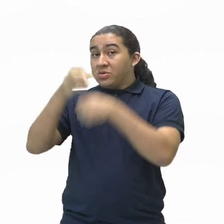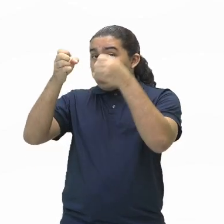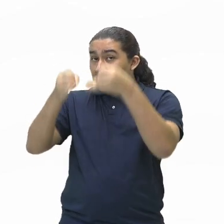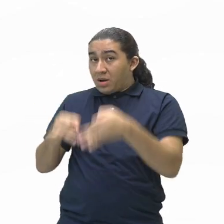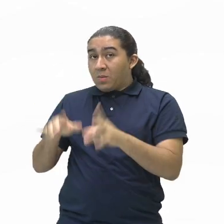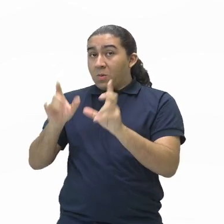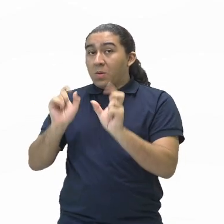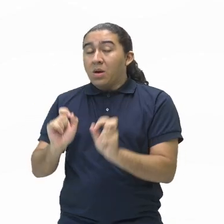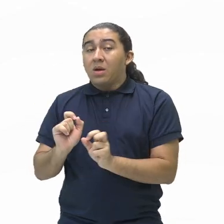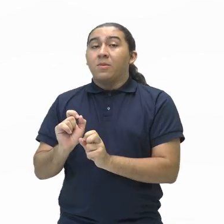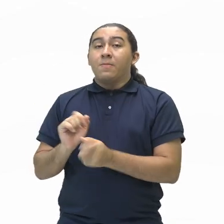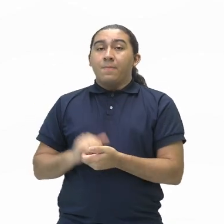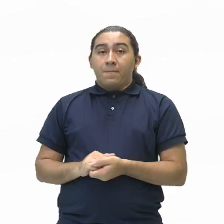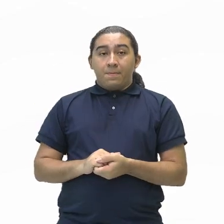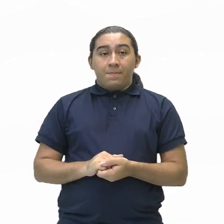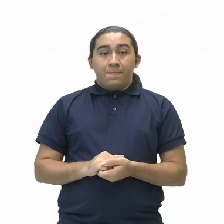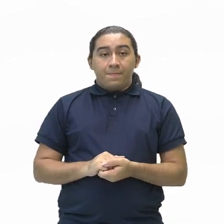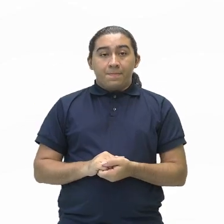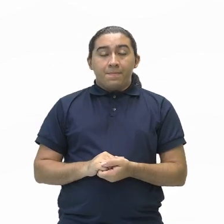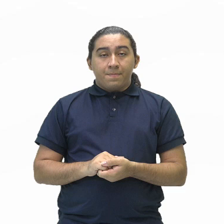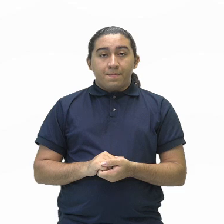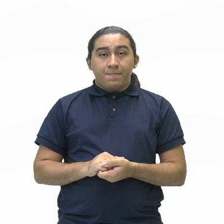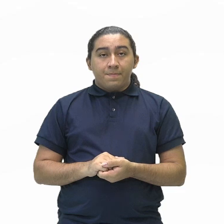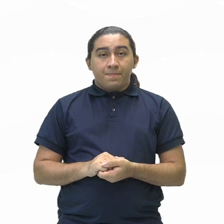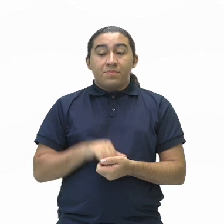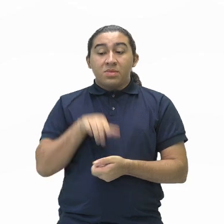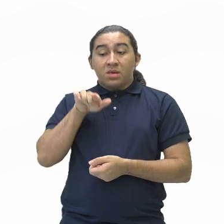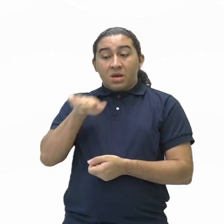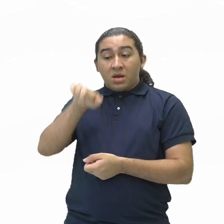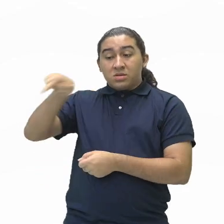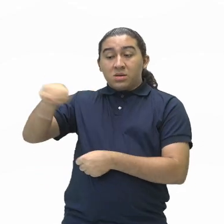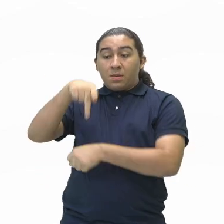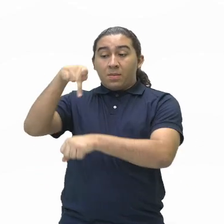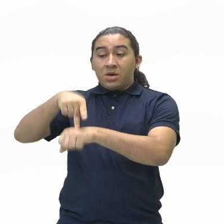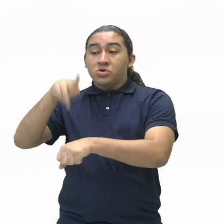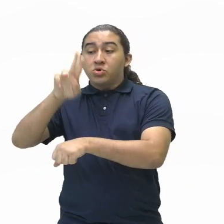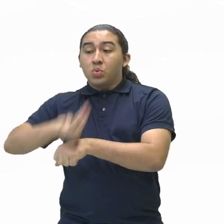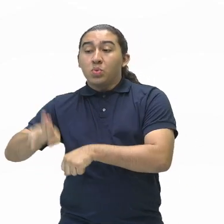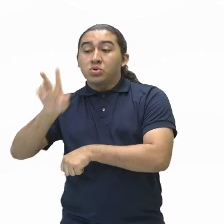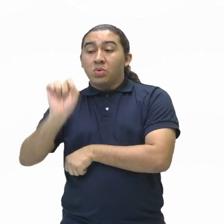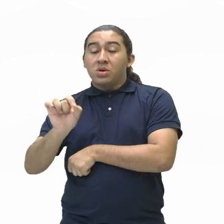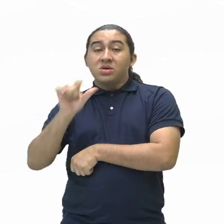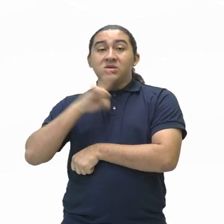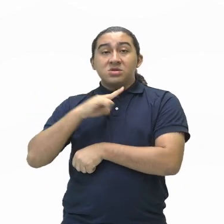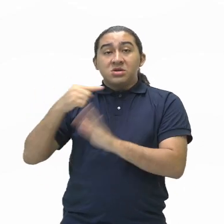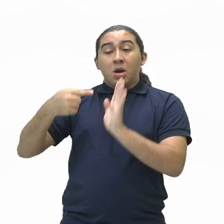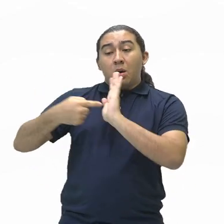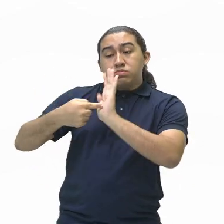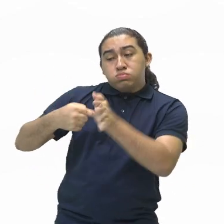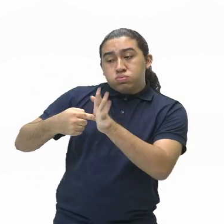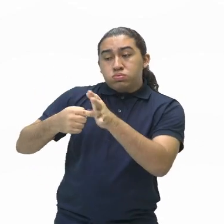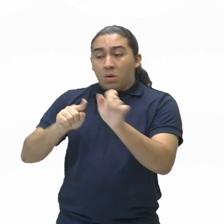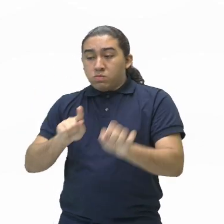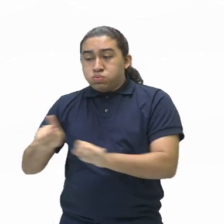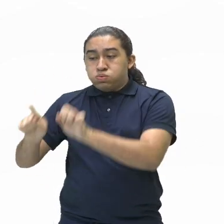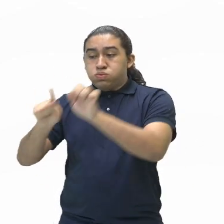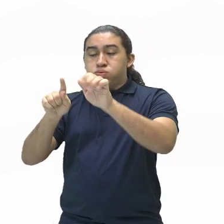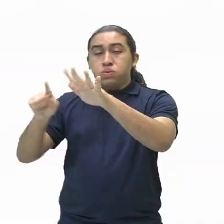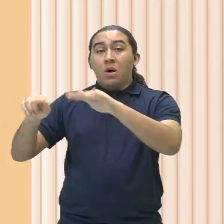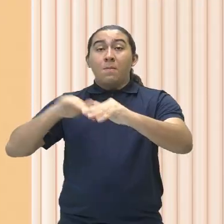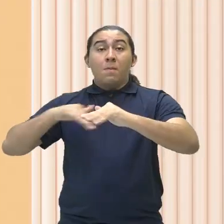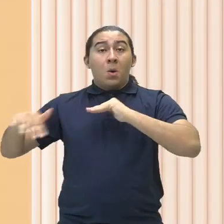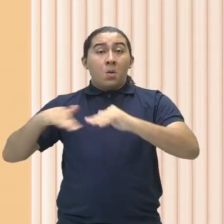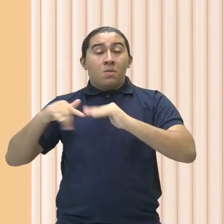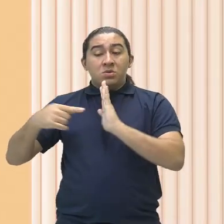né? Enquanto as colônias caribenhas utilizavam a máquina a vapor para movimentar